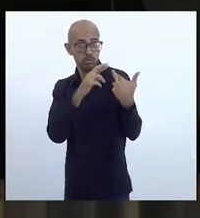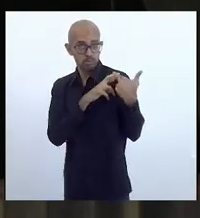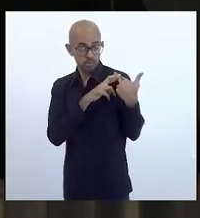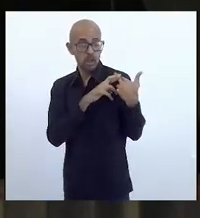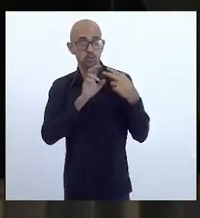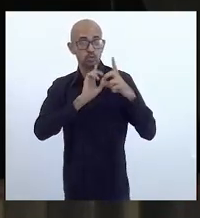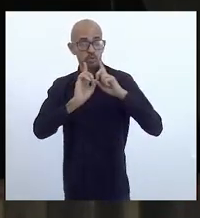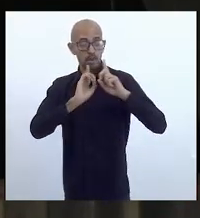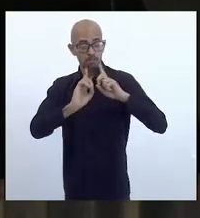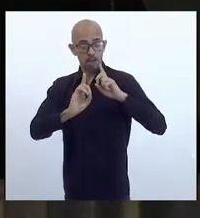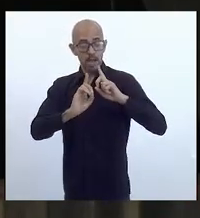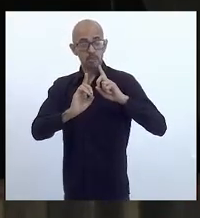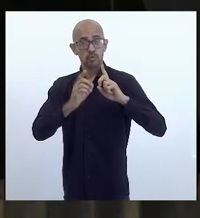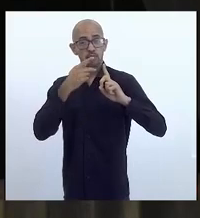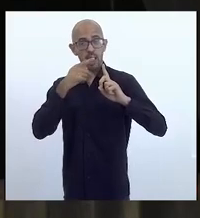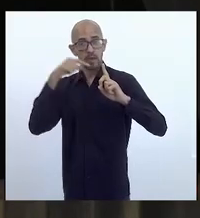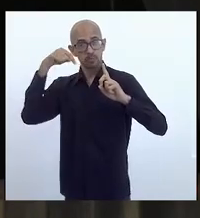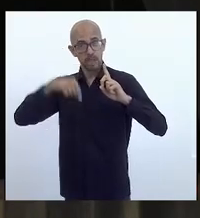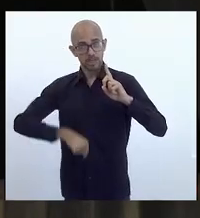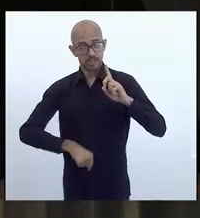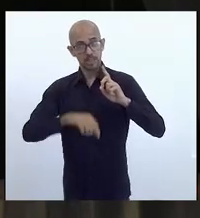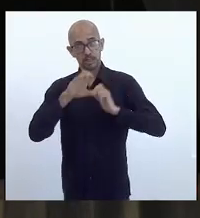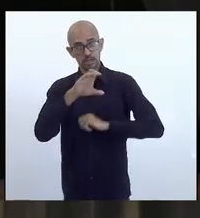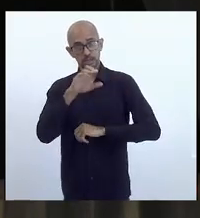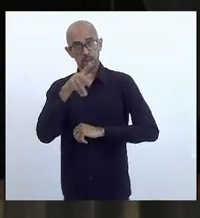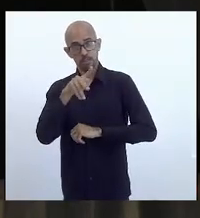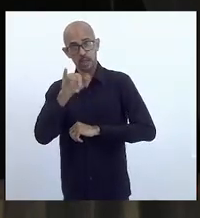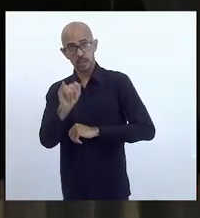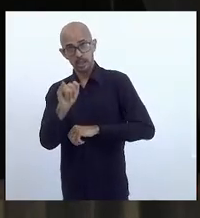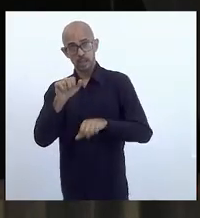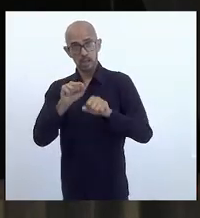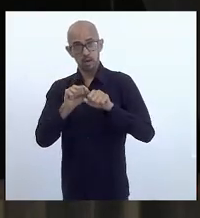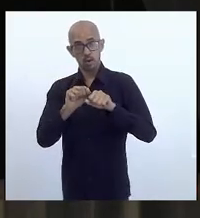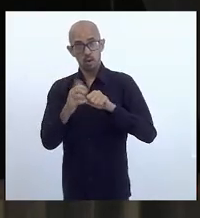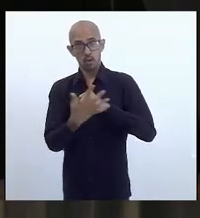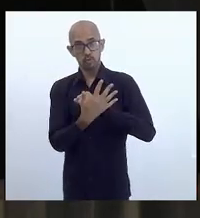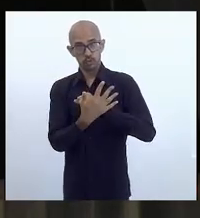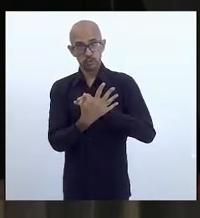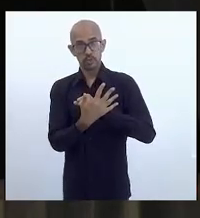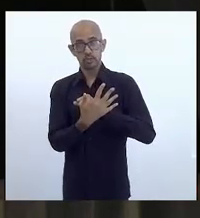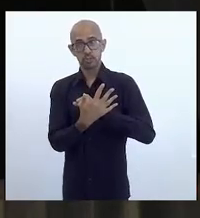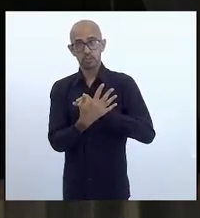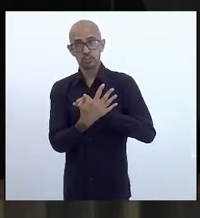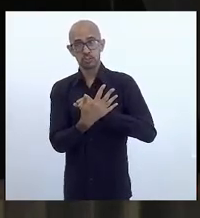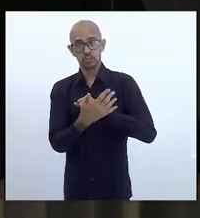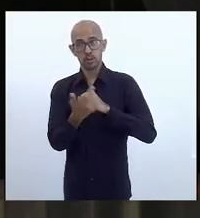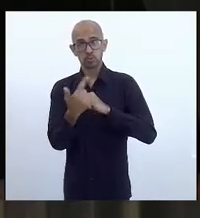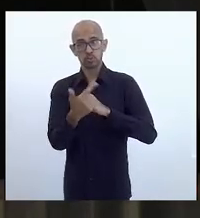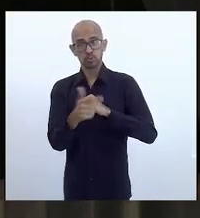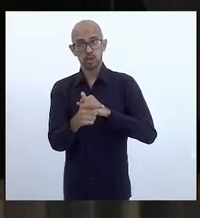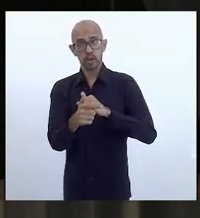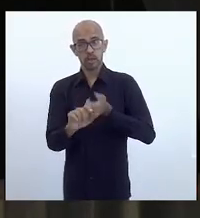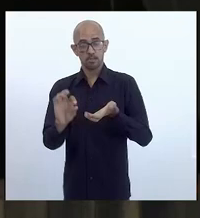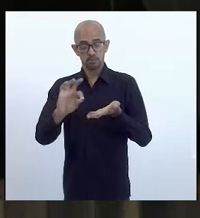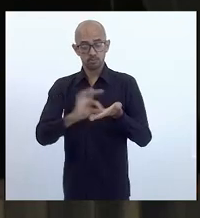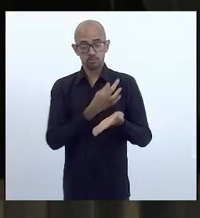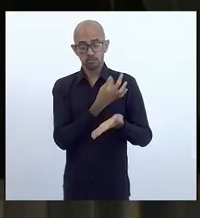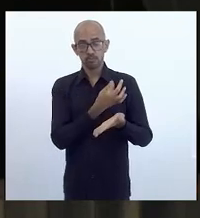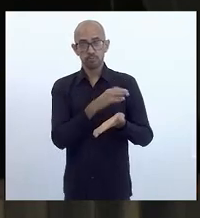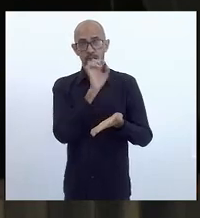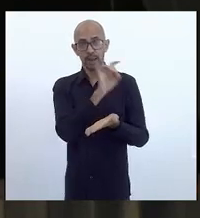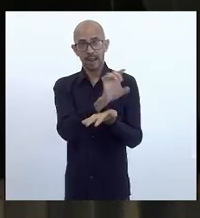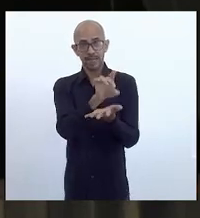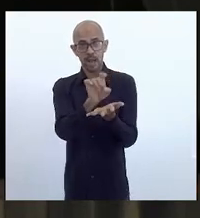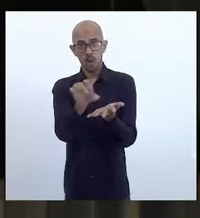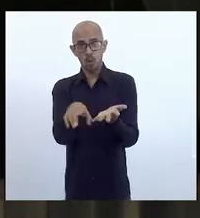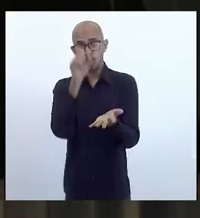travou aqui durante a CPI, durante a comissão COVID. Não há uma rubrica orçamentária destinada para cada hospital